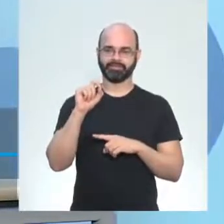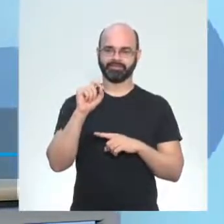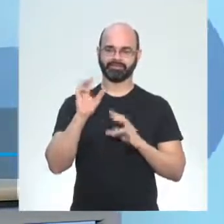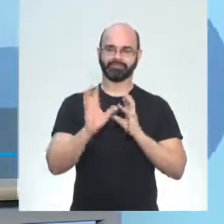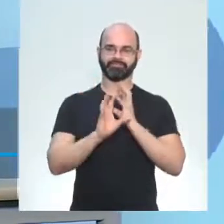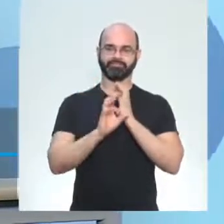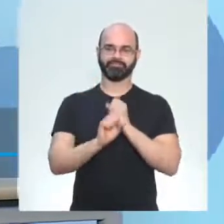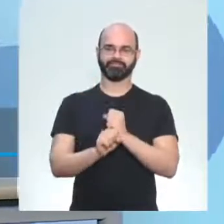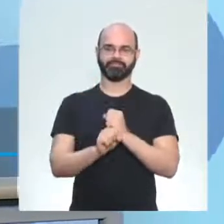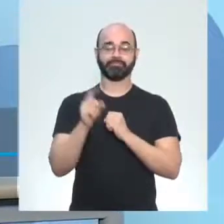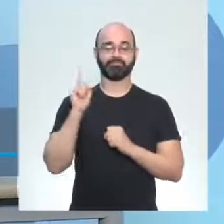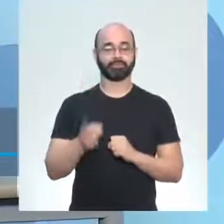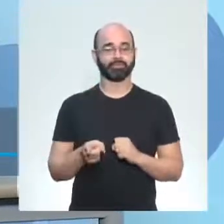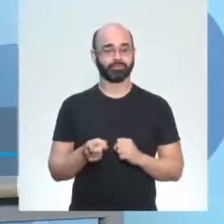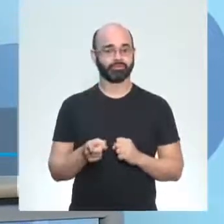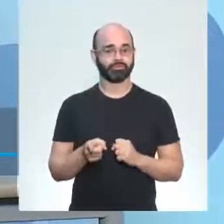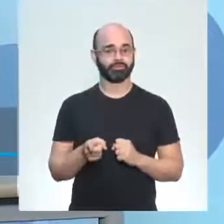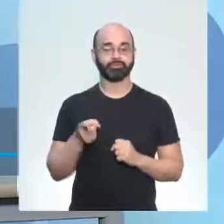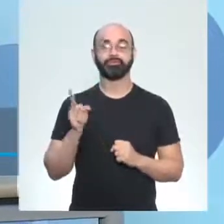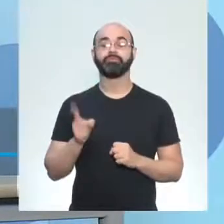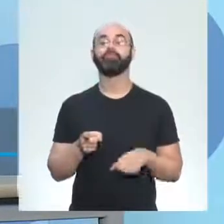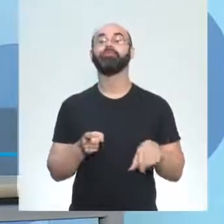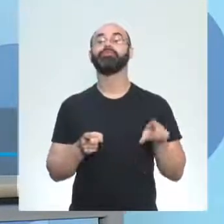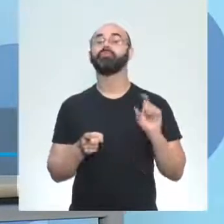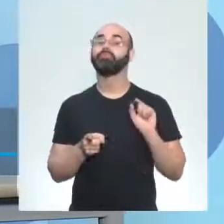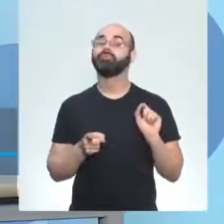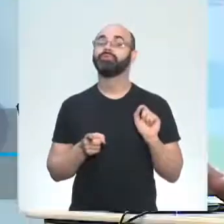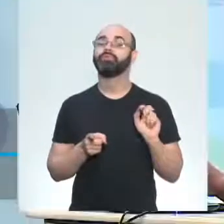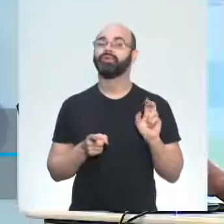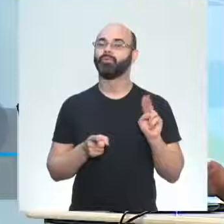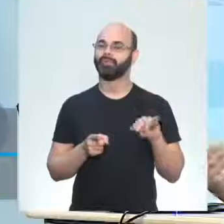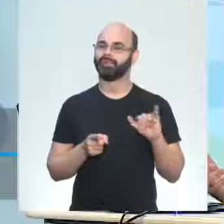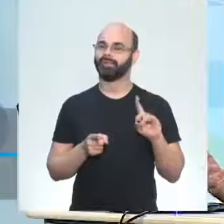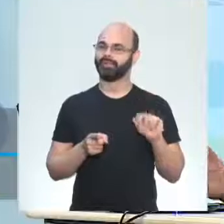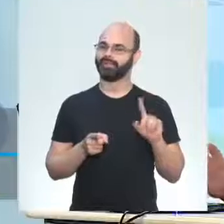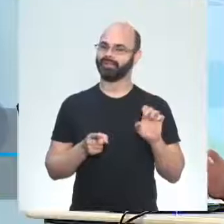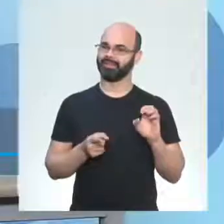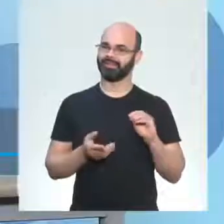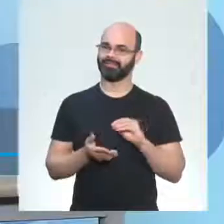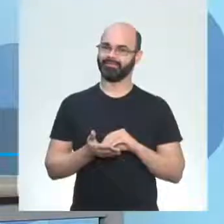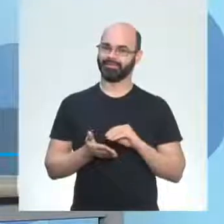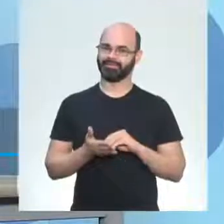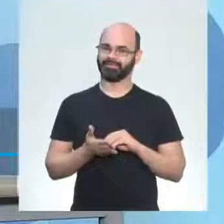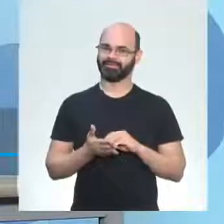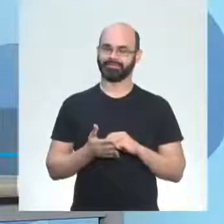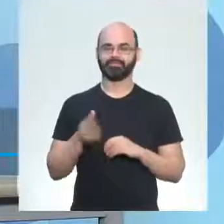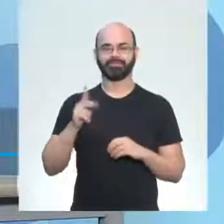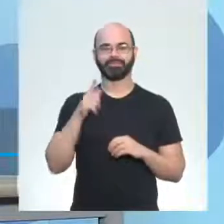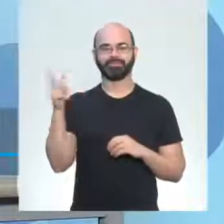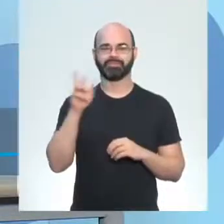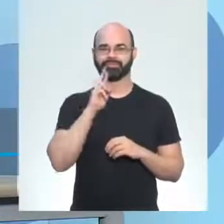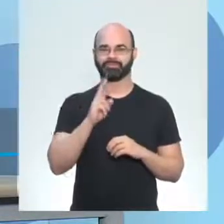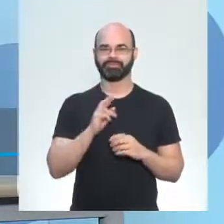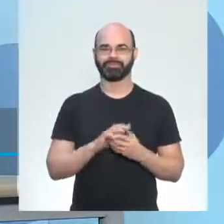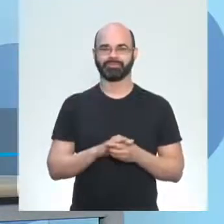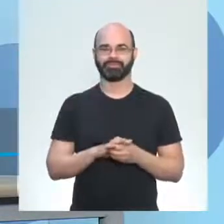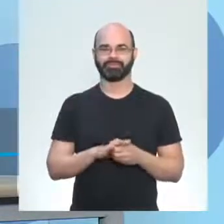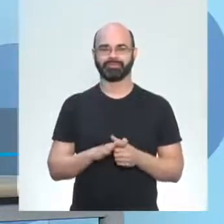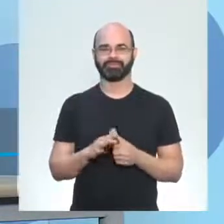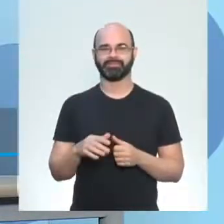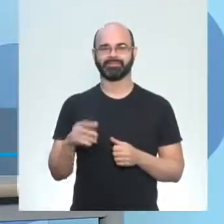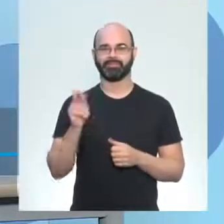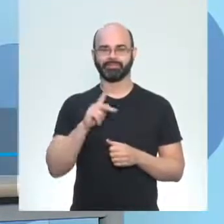esses 3, dando 1000. 1000 o quê? Ela não colocou a unidade, por enquanto. Outros professores colocaram. O que eles falaram? A professora Helenice